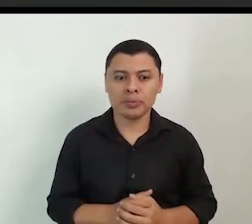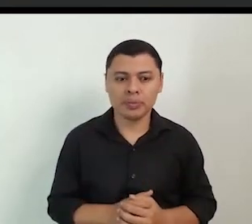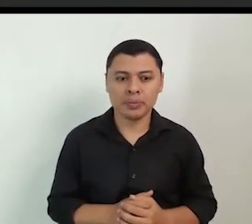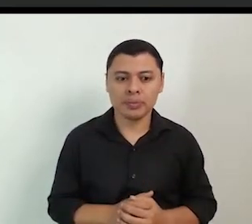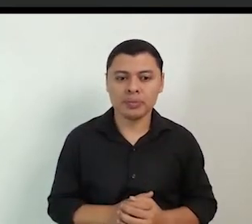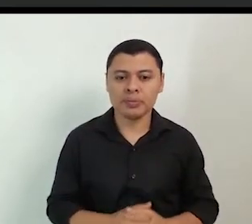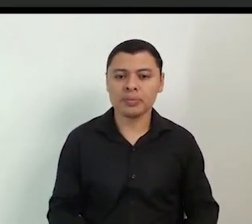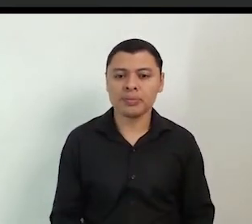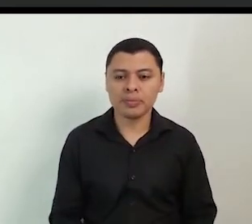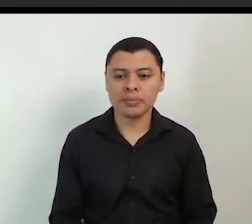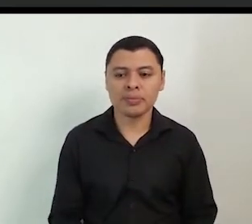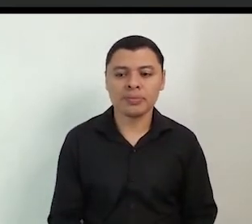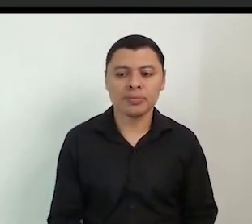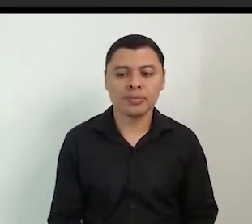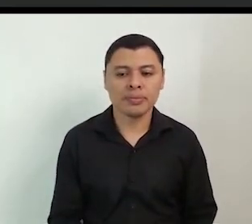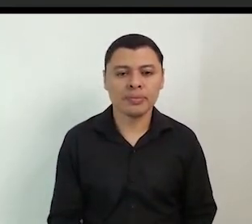E aí,